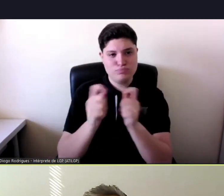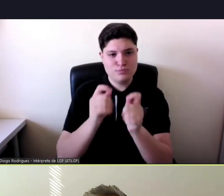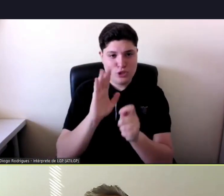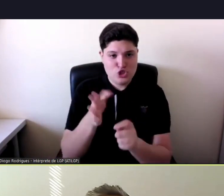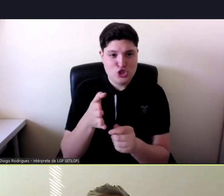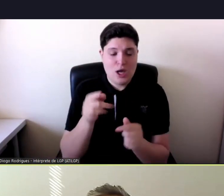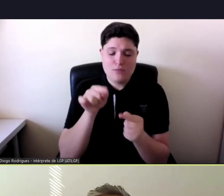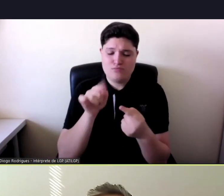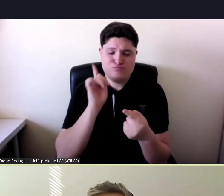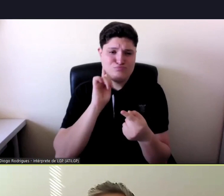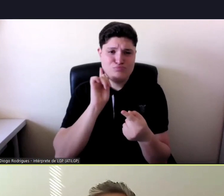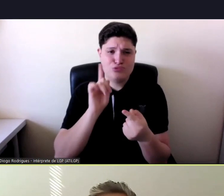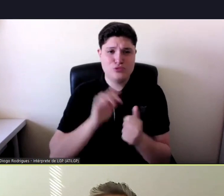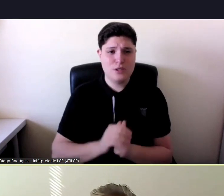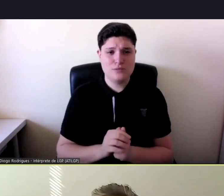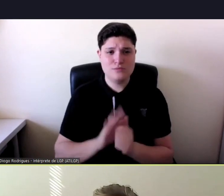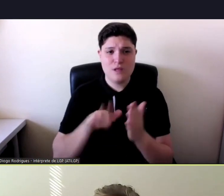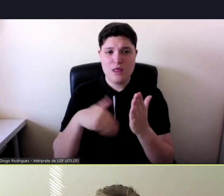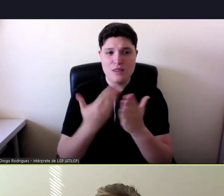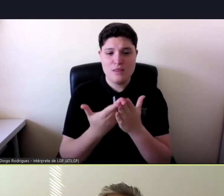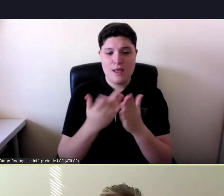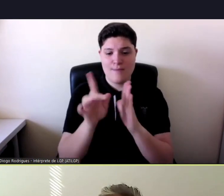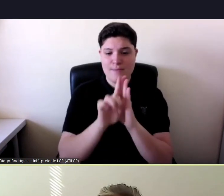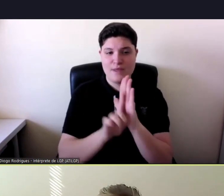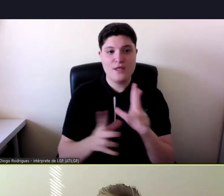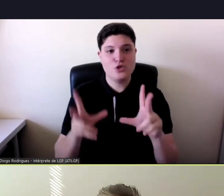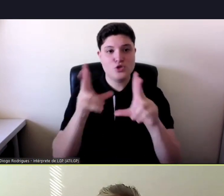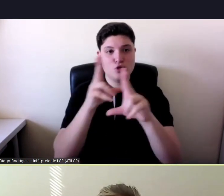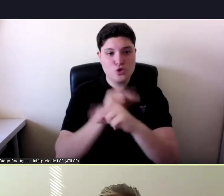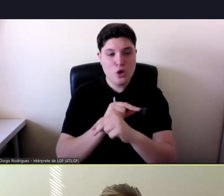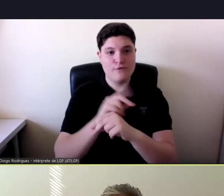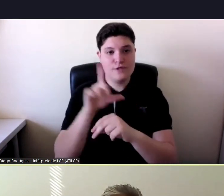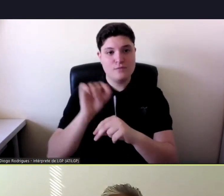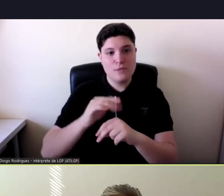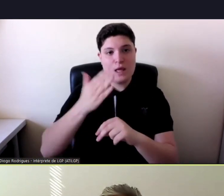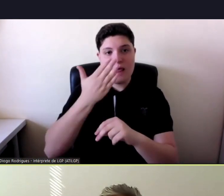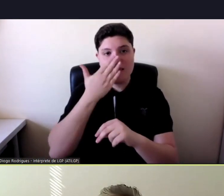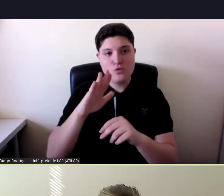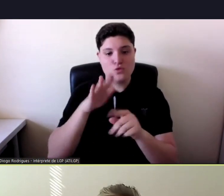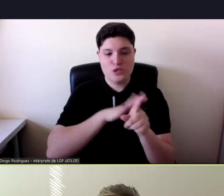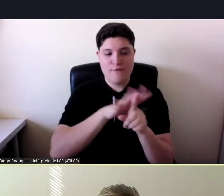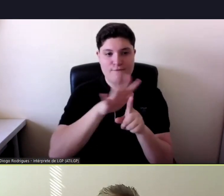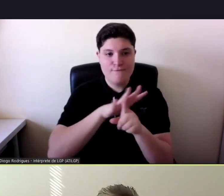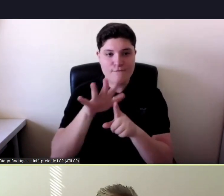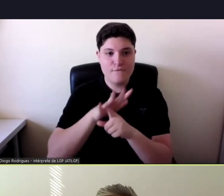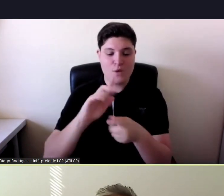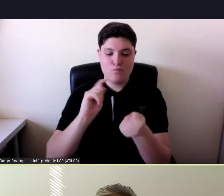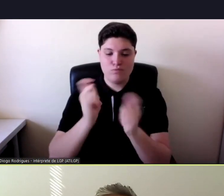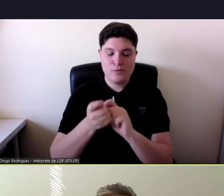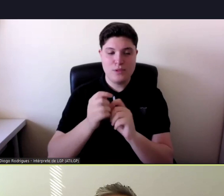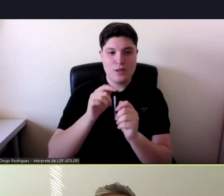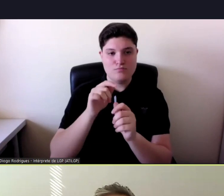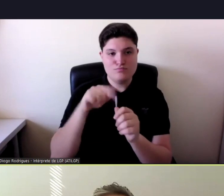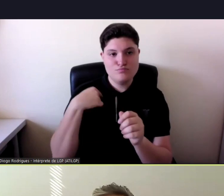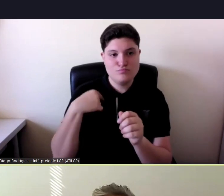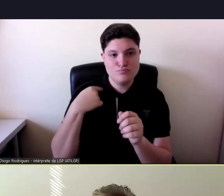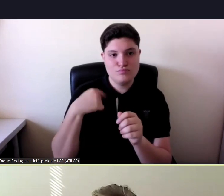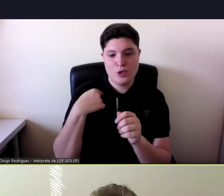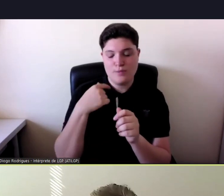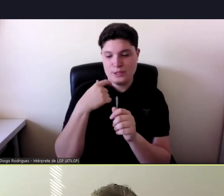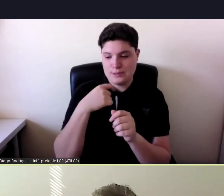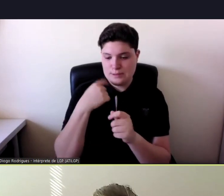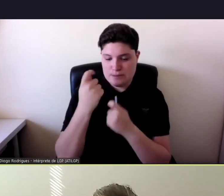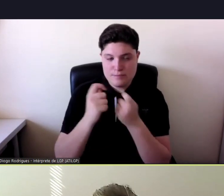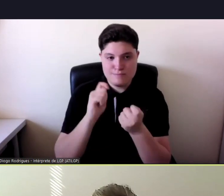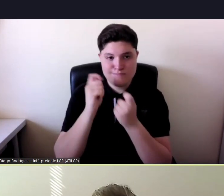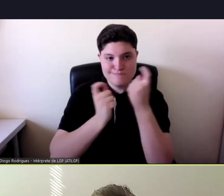É fundamental implementar as medidas, influenciar atitudes com um esforço de grande sensibilização e na educação